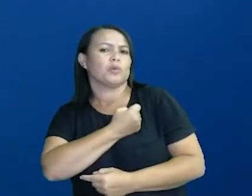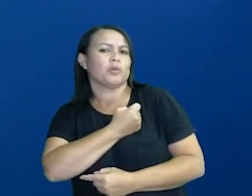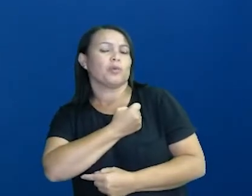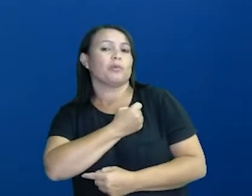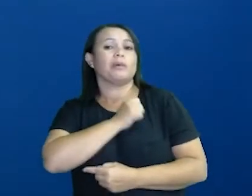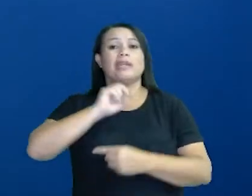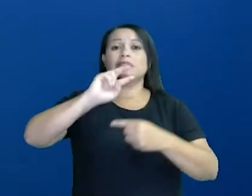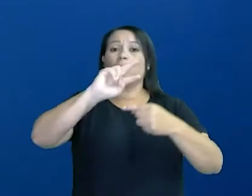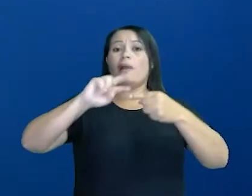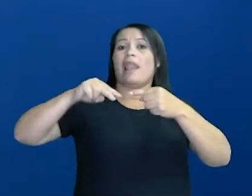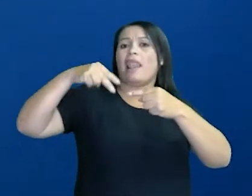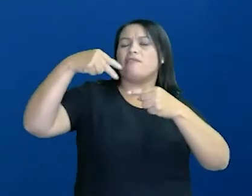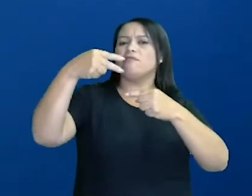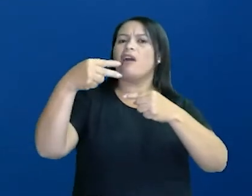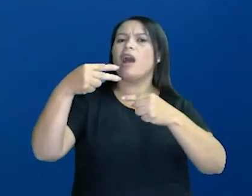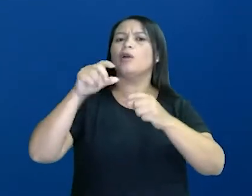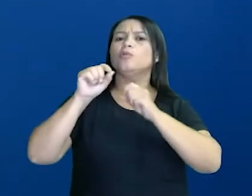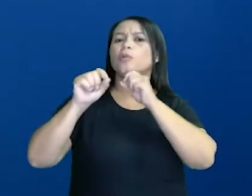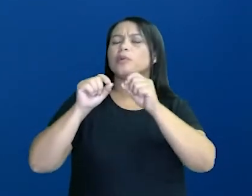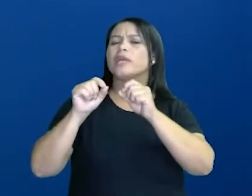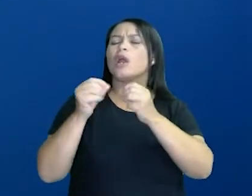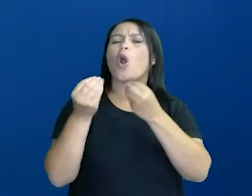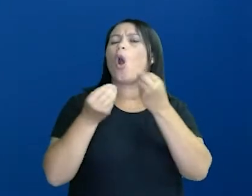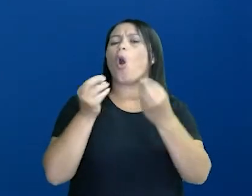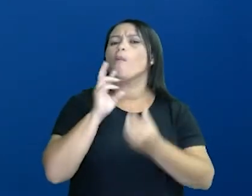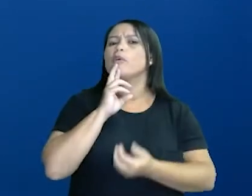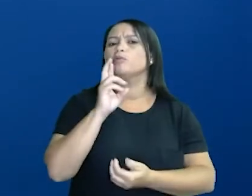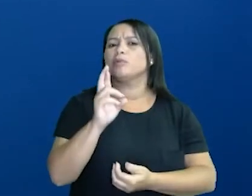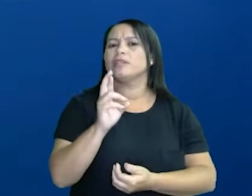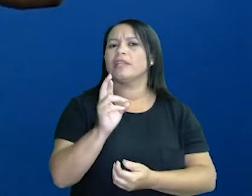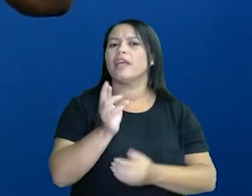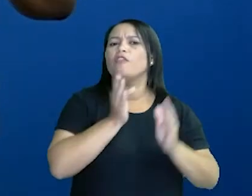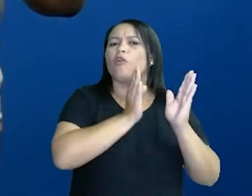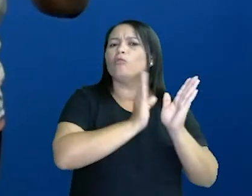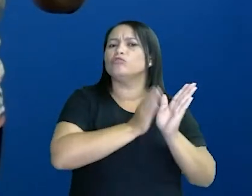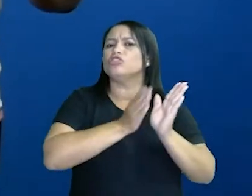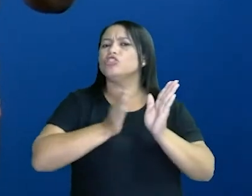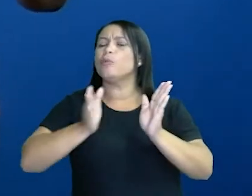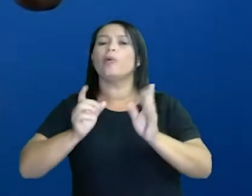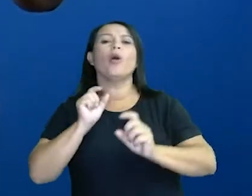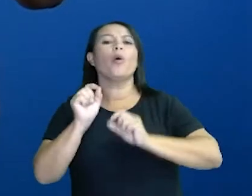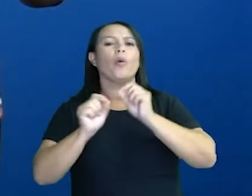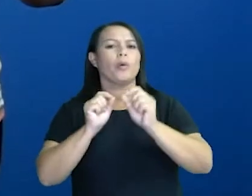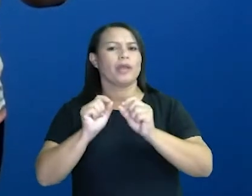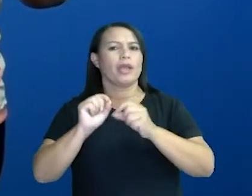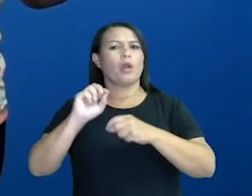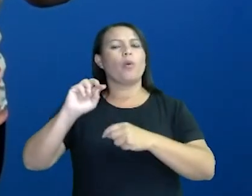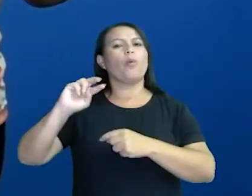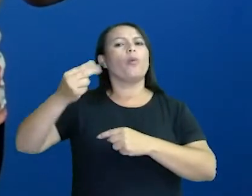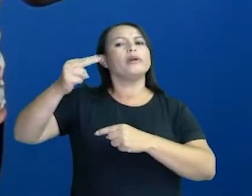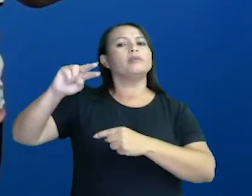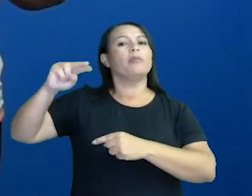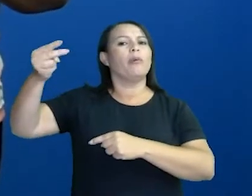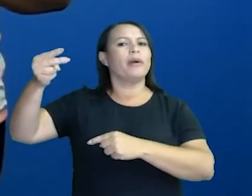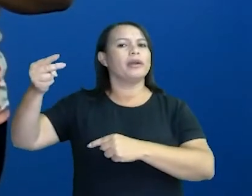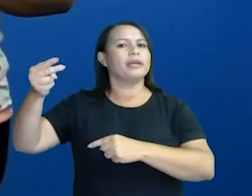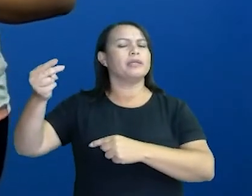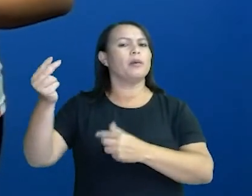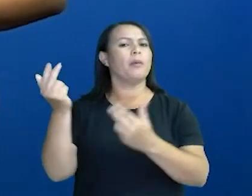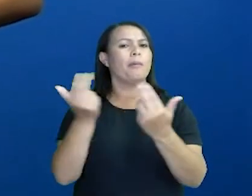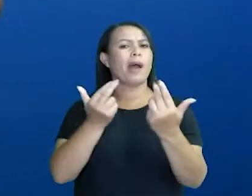os dois é levado a um expoente que que eu faço eu vou distribuir esse expoente